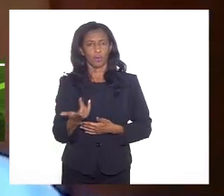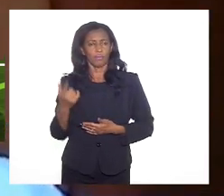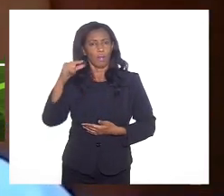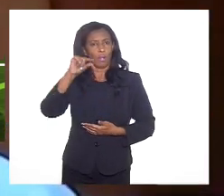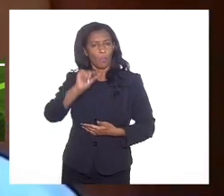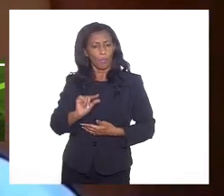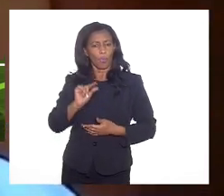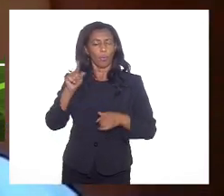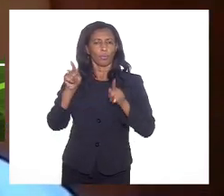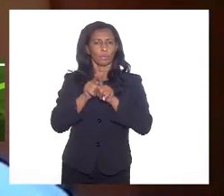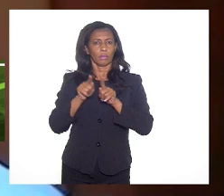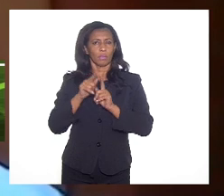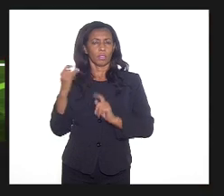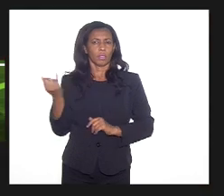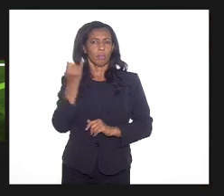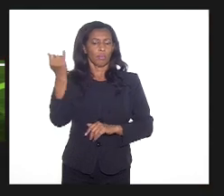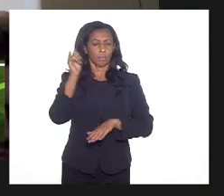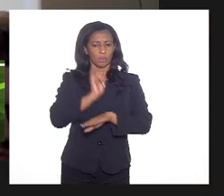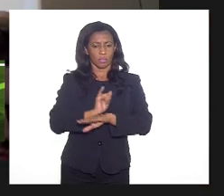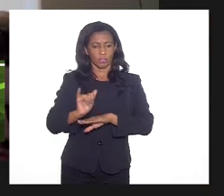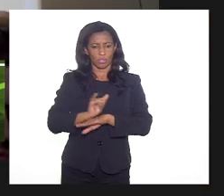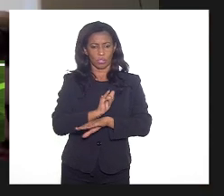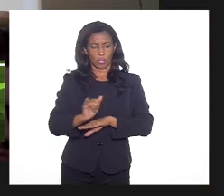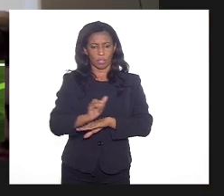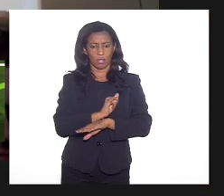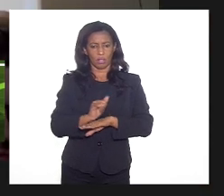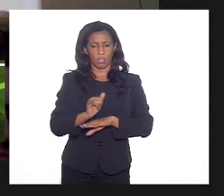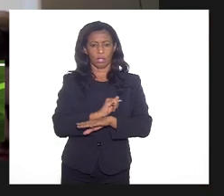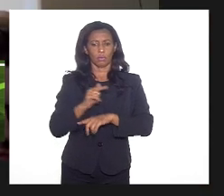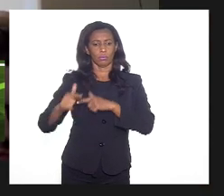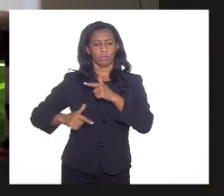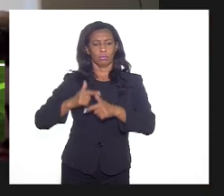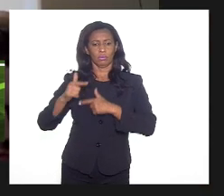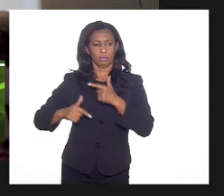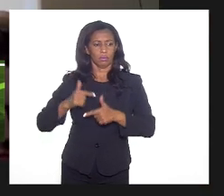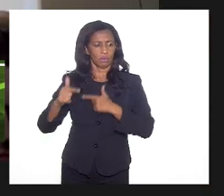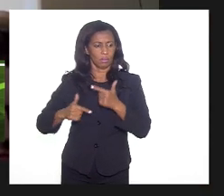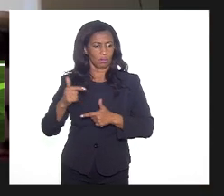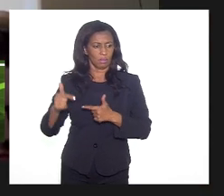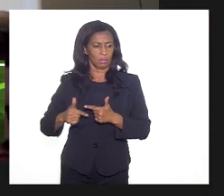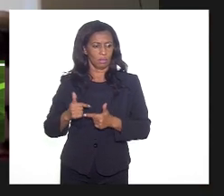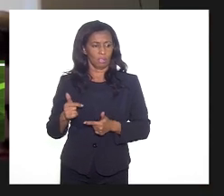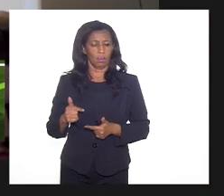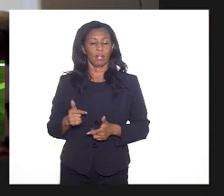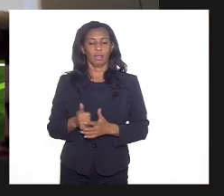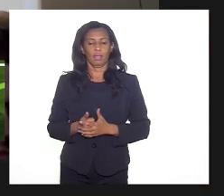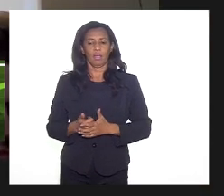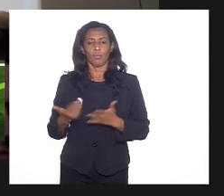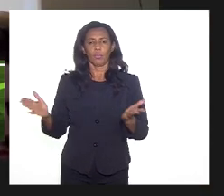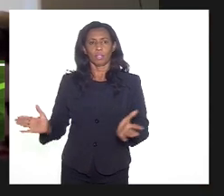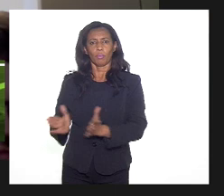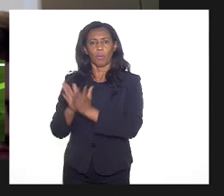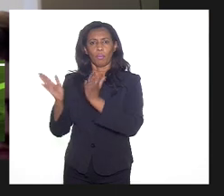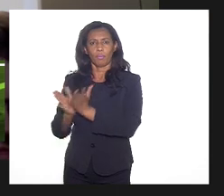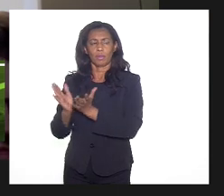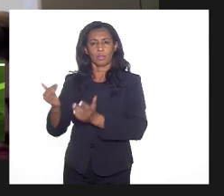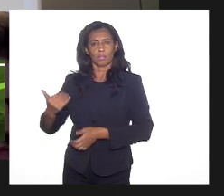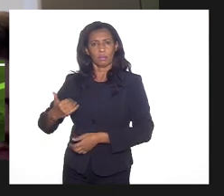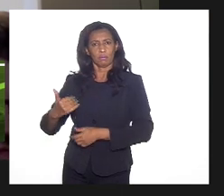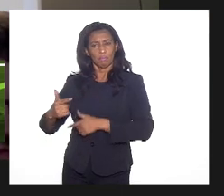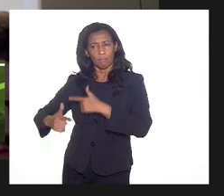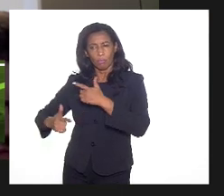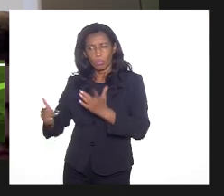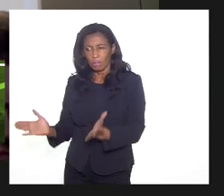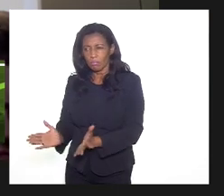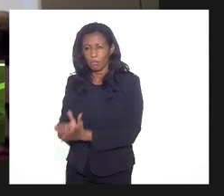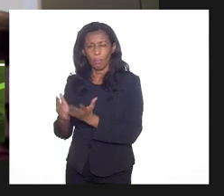dessa importância estratégica do serviço público, que sobretudo no Estado, onde aumentou muito a pobreza e a miséria, a prestação dos